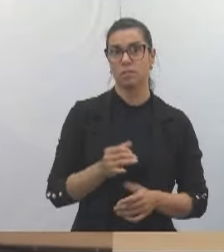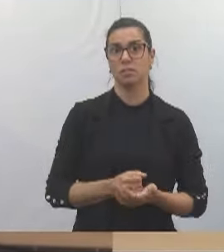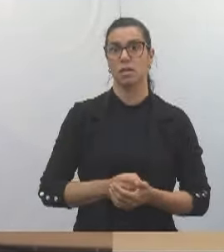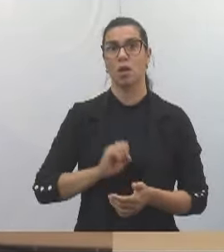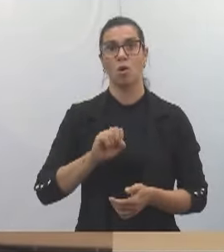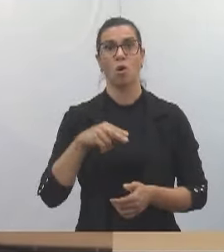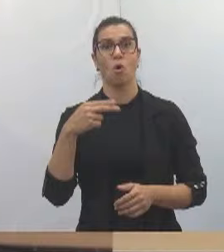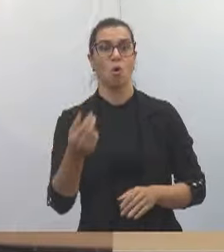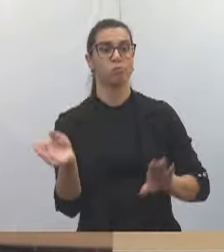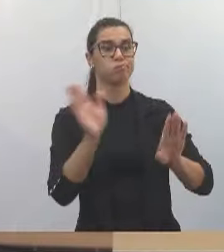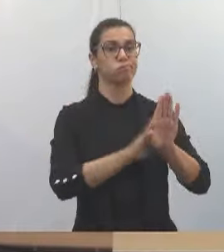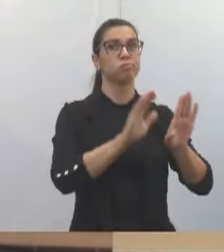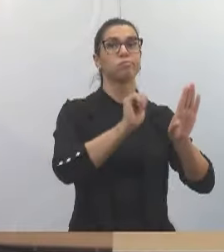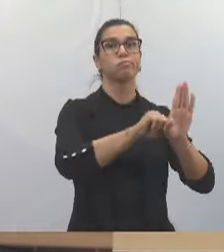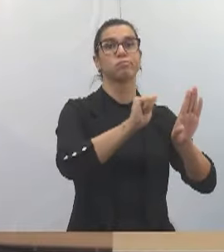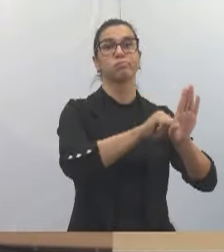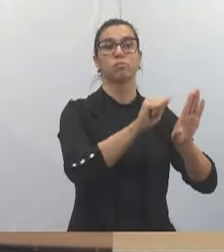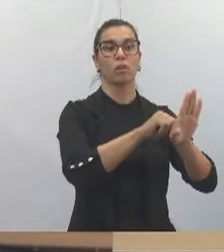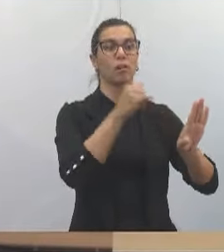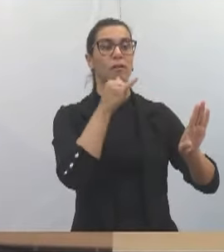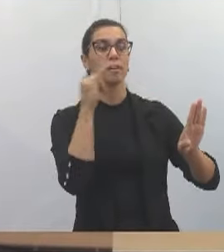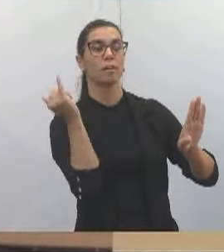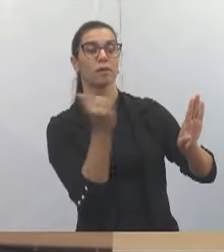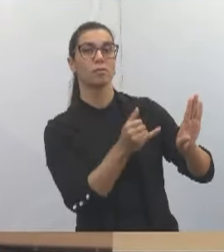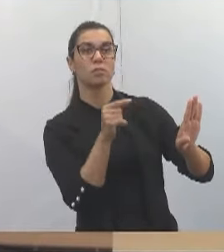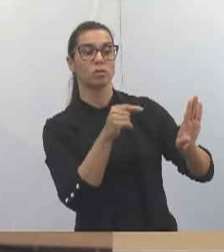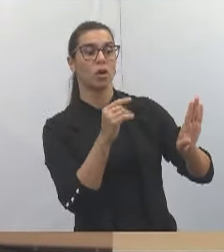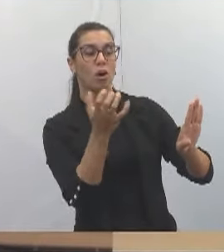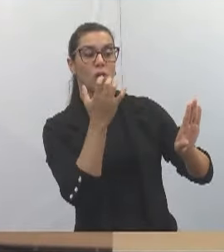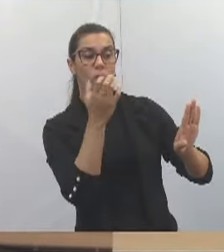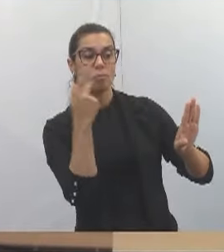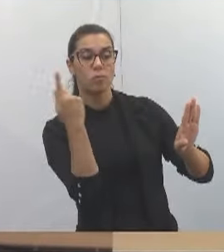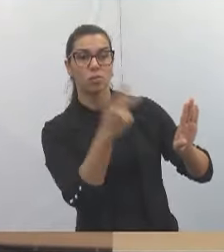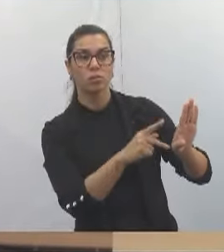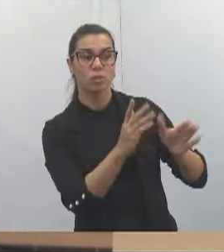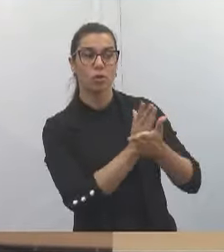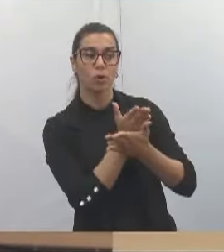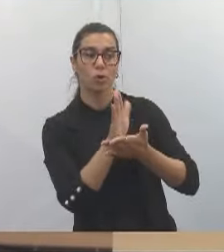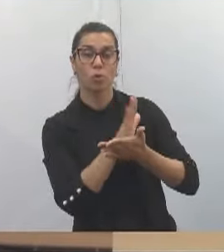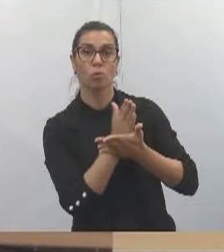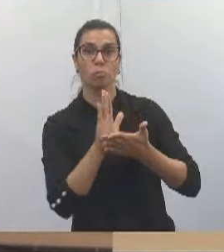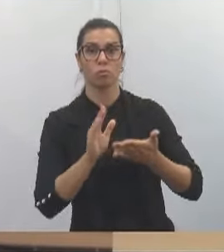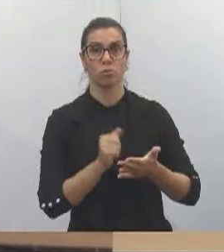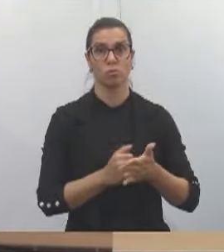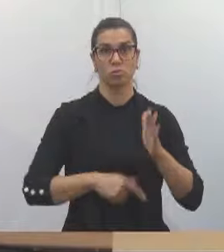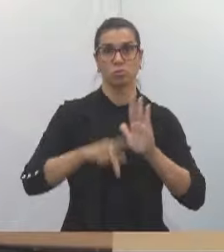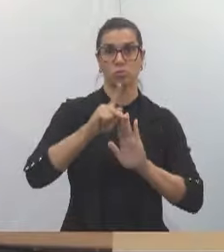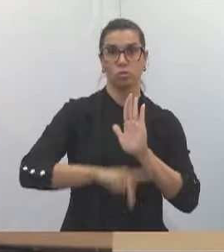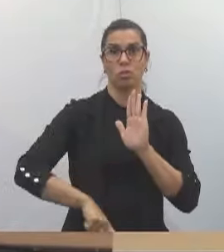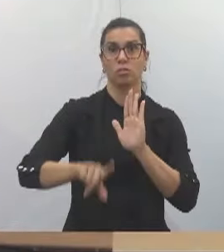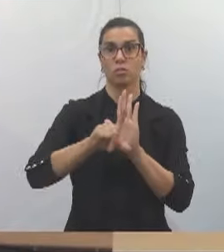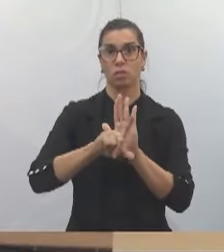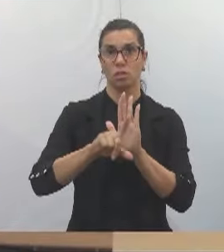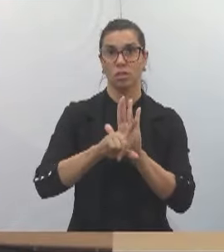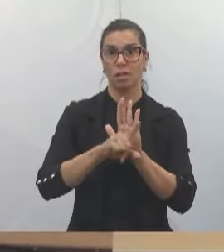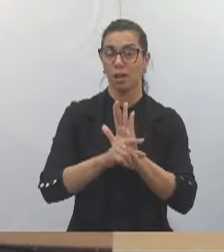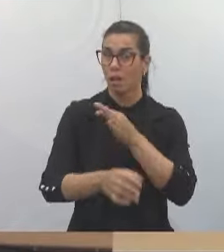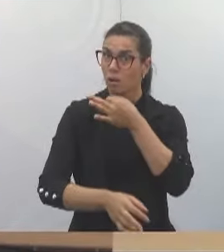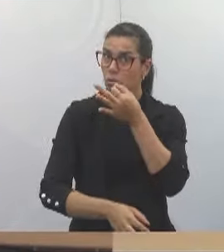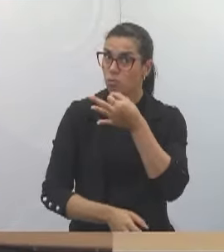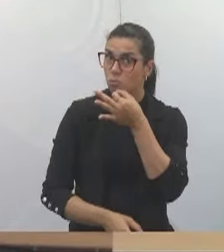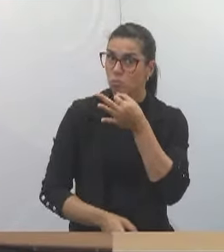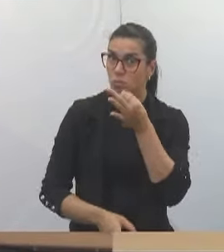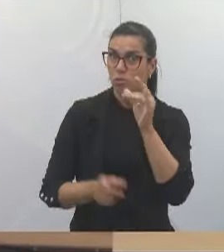na porta, bate e fala que o animal está incomodando. Então, no projeto de lei está sugerindo